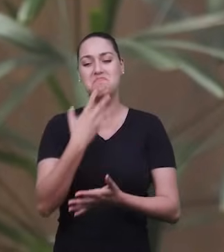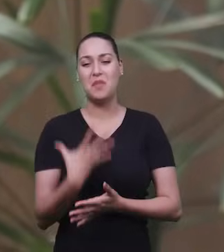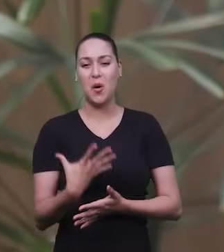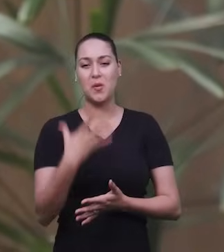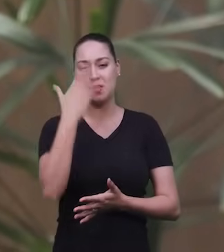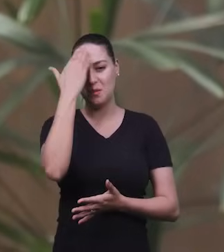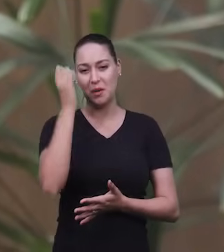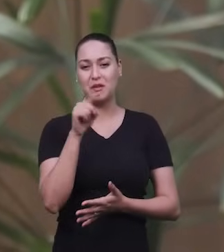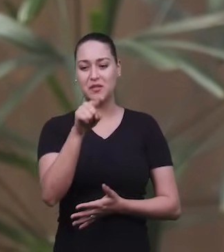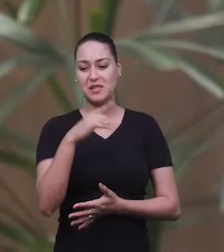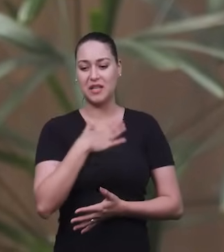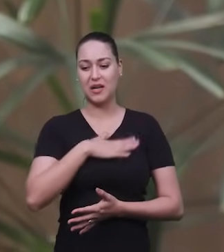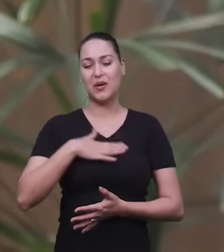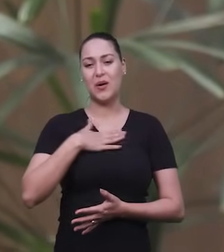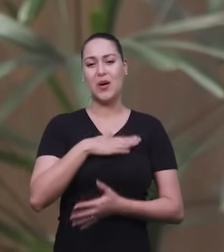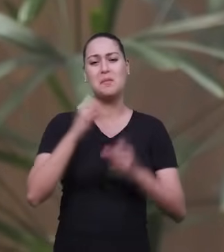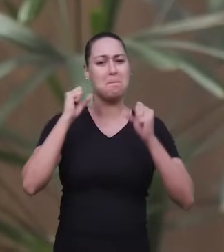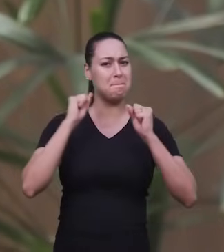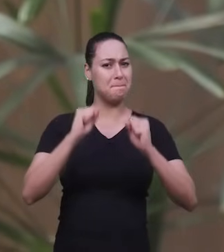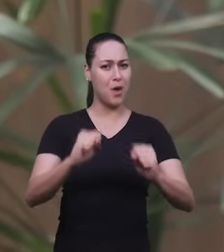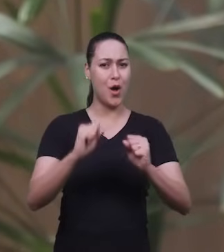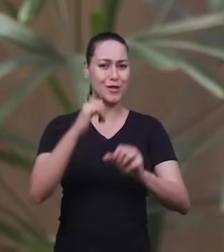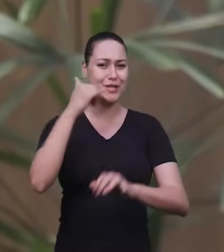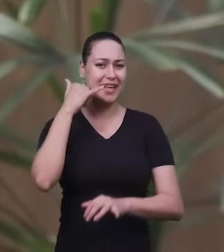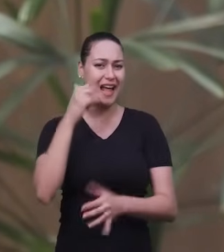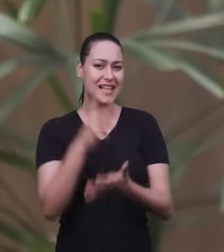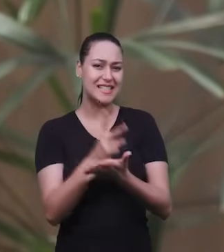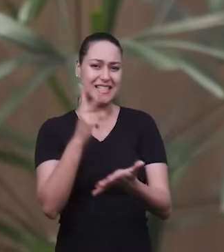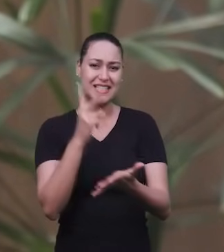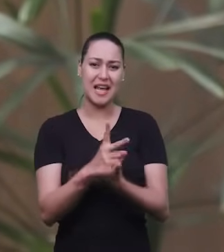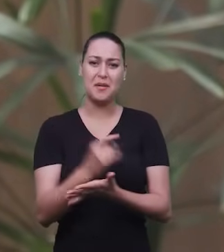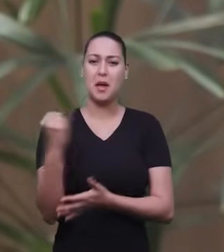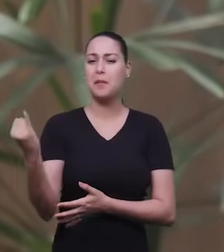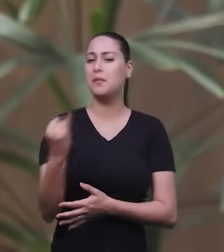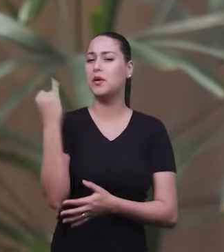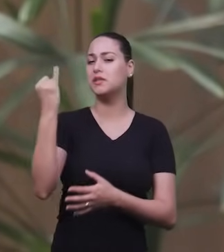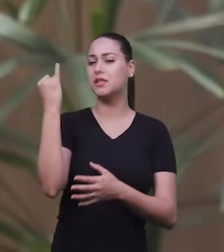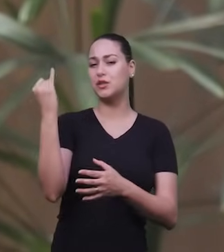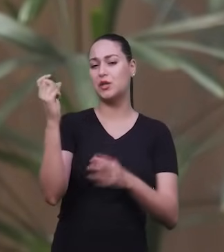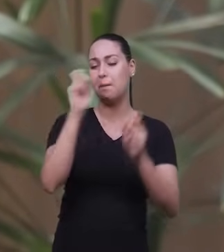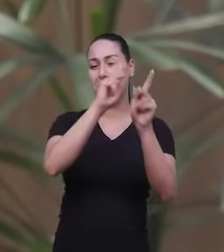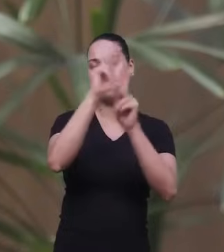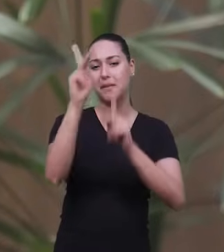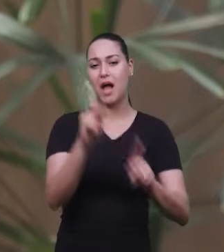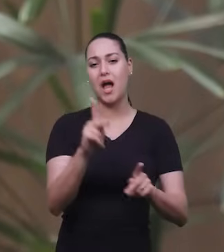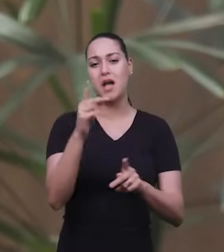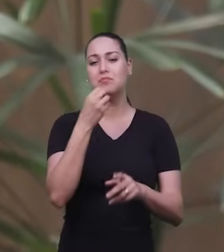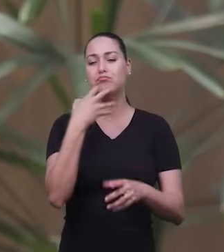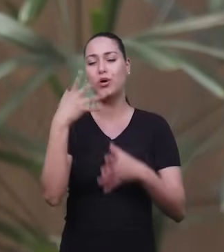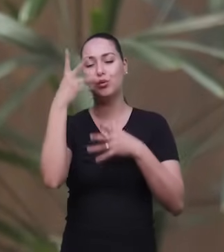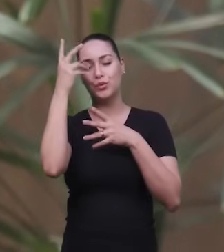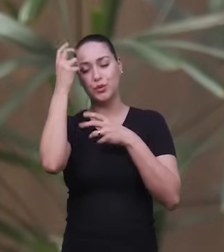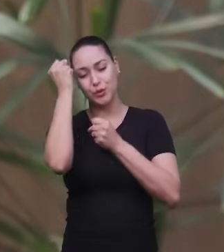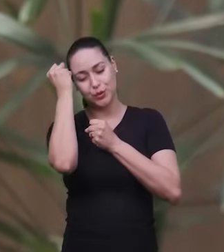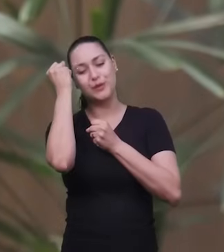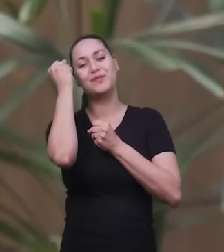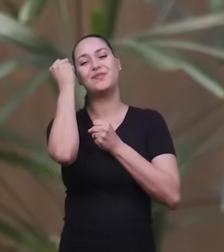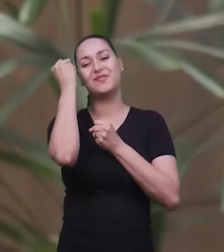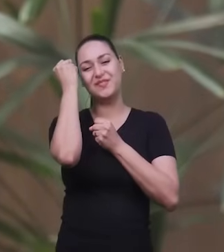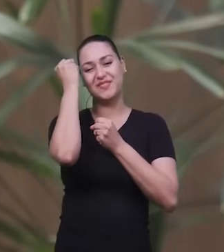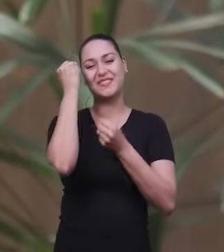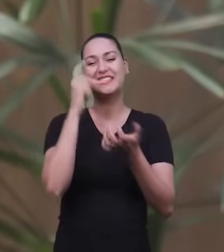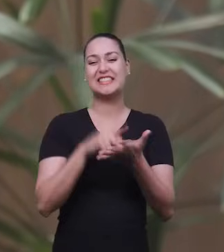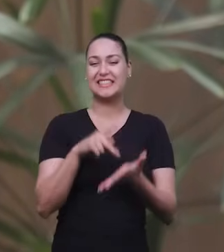ligue sempre que quiser. O importante é a irmã ter paz, ter bom sono. E a irmã tem vivido isso?